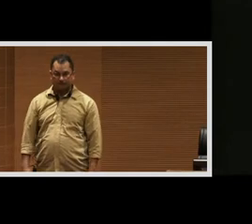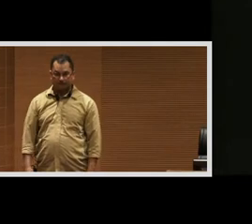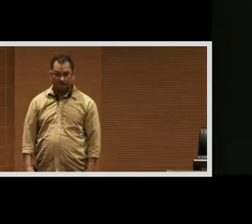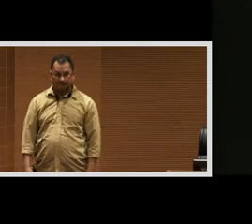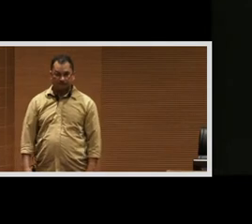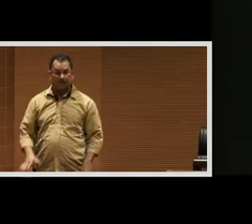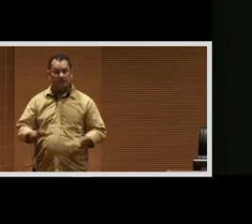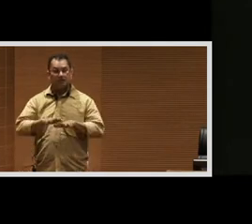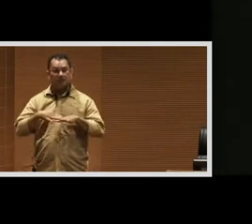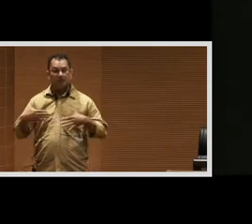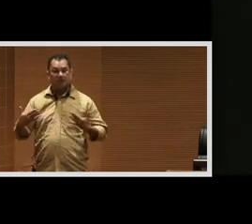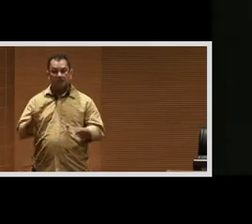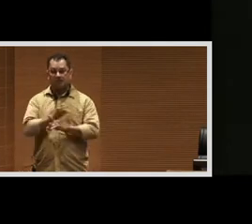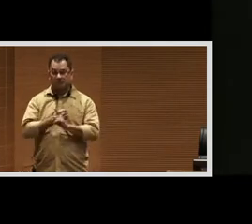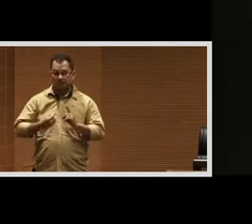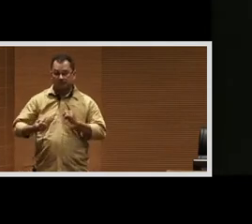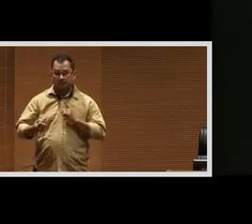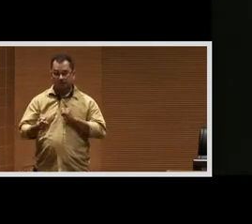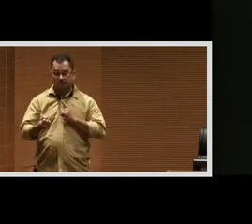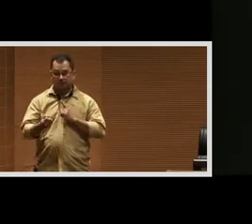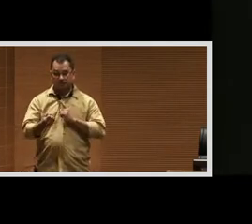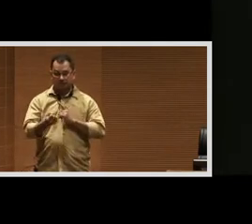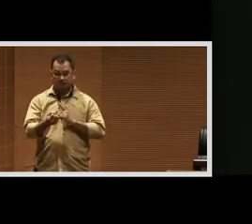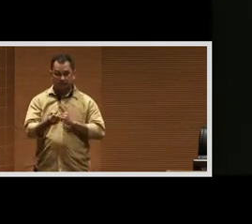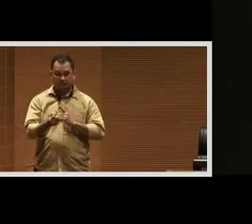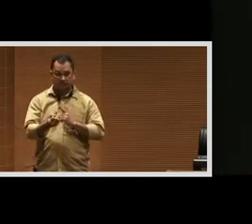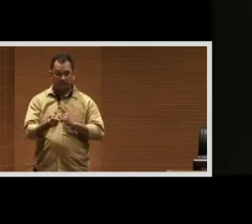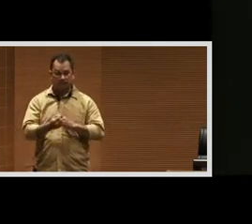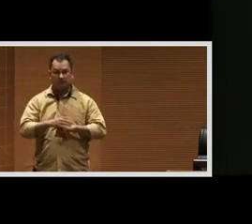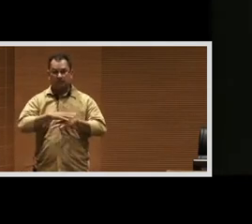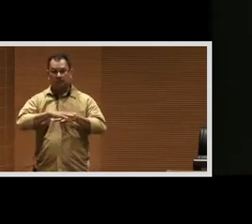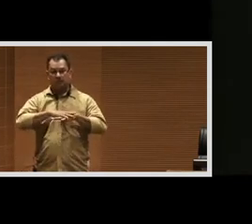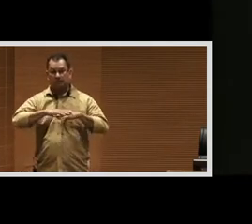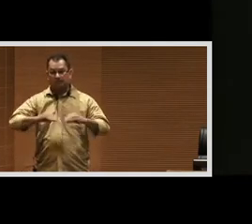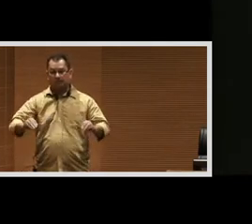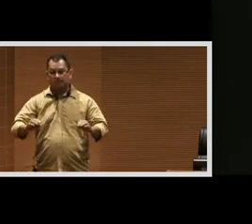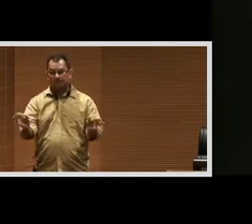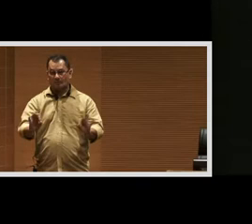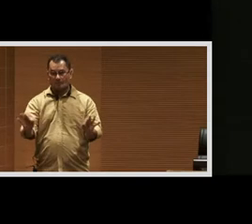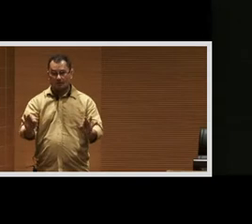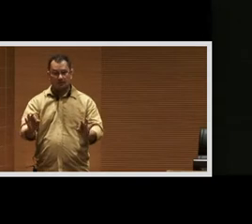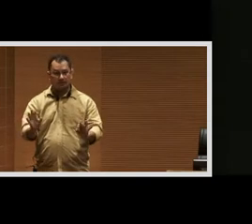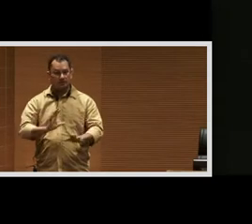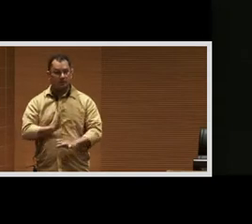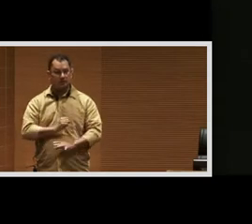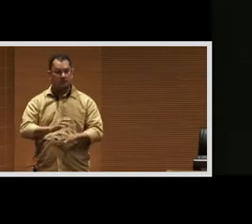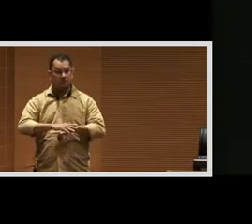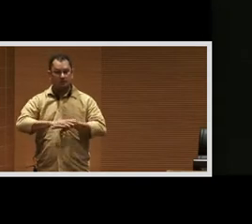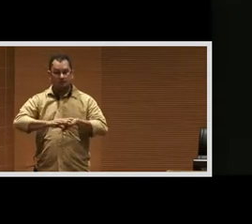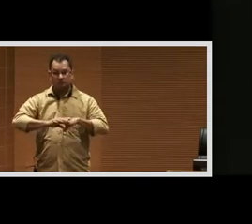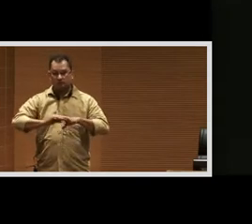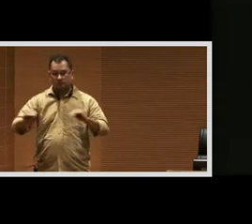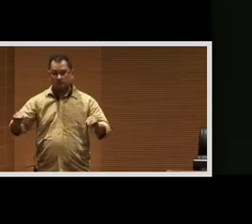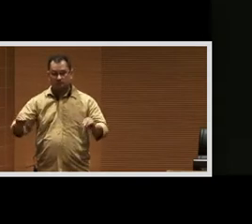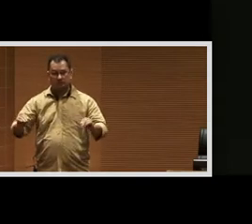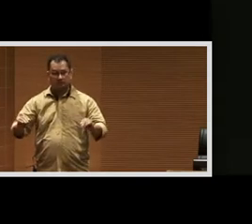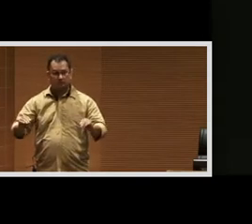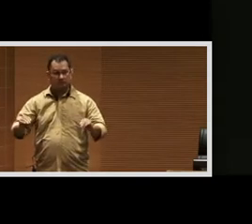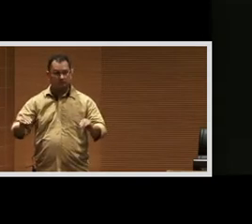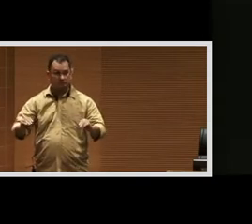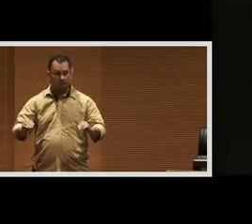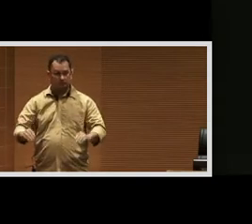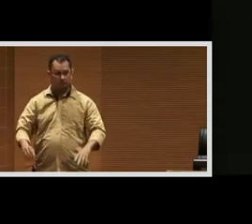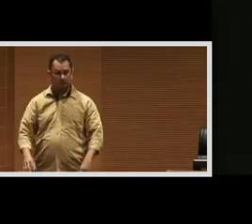em que a sociedade seria uma sociedade sem distúrbio e sem paixões, uma sociedade restituída à